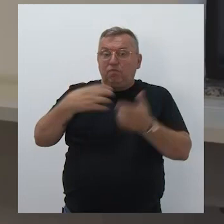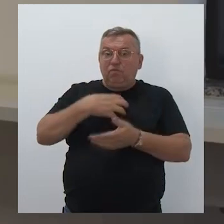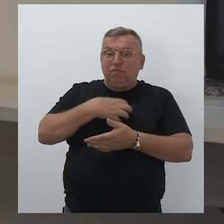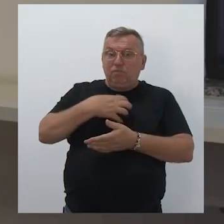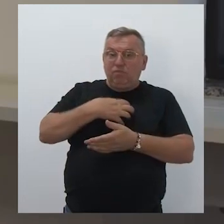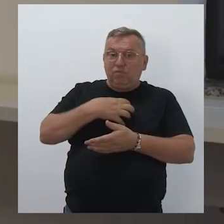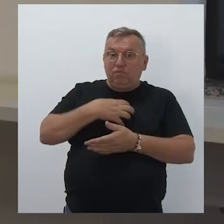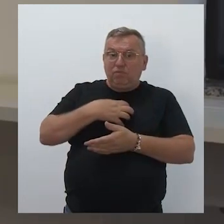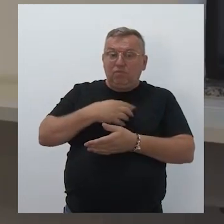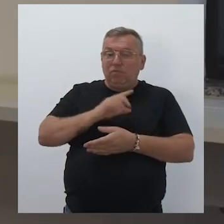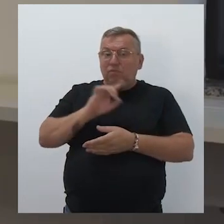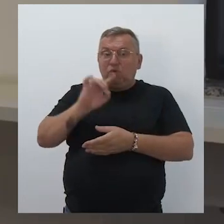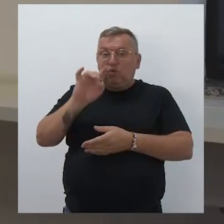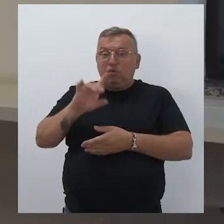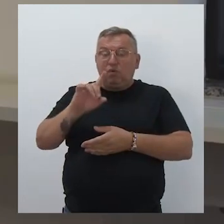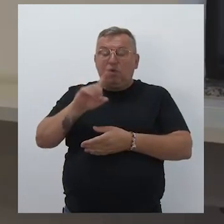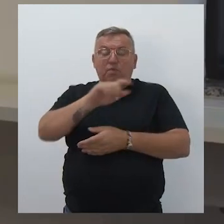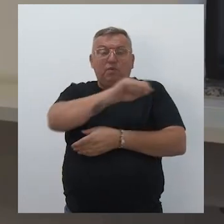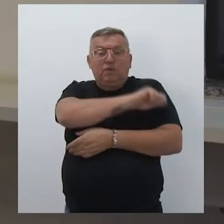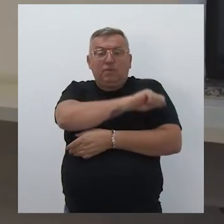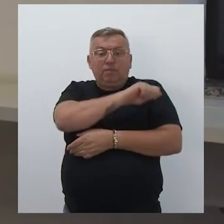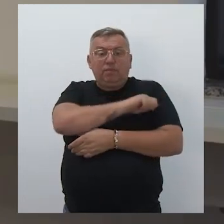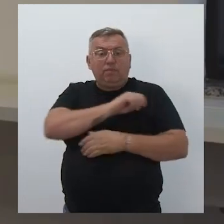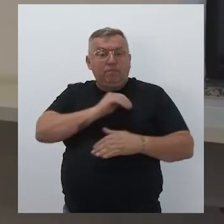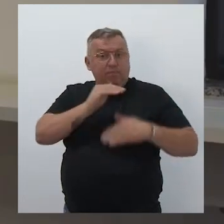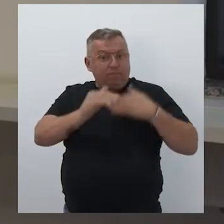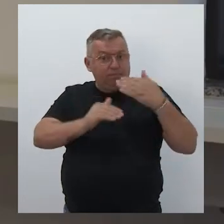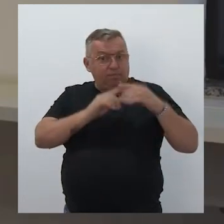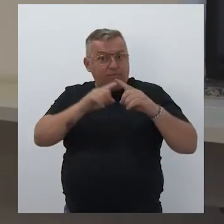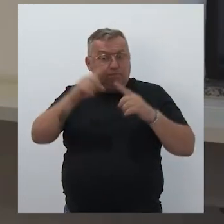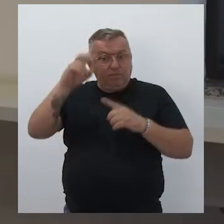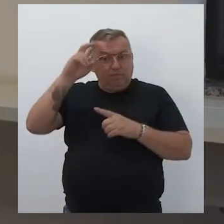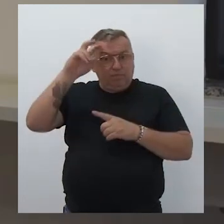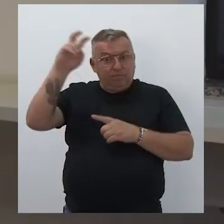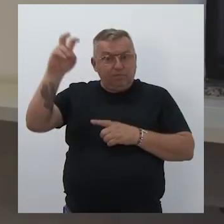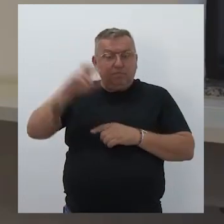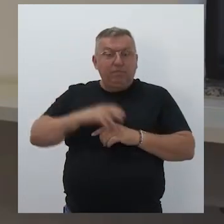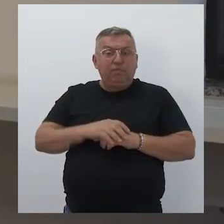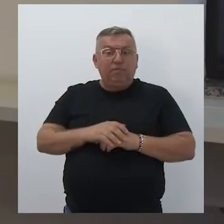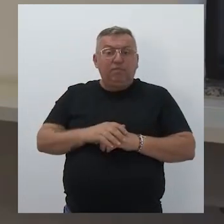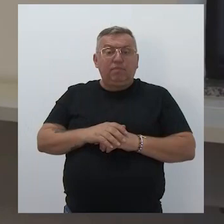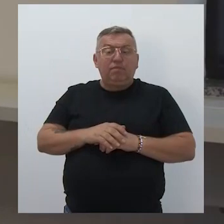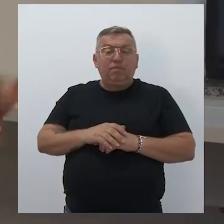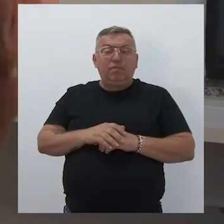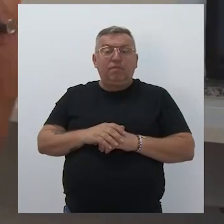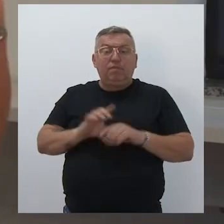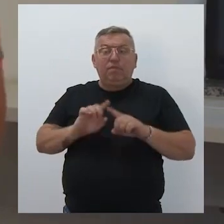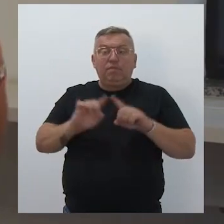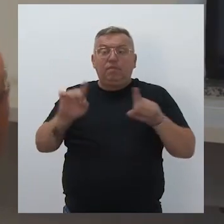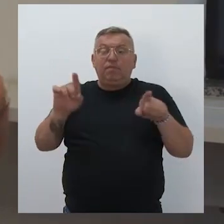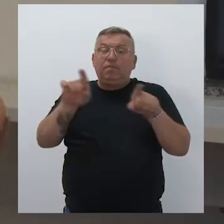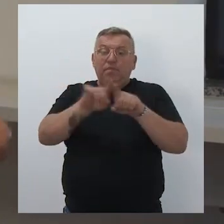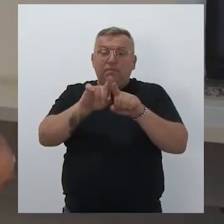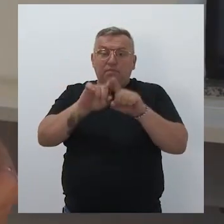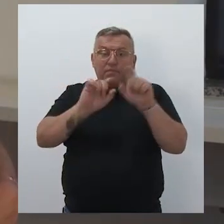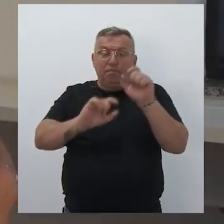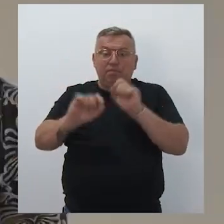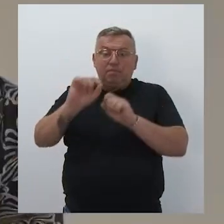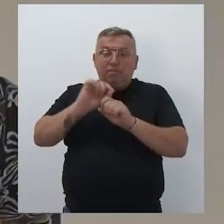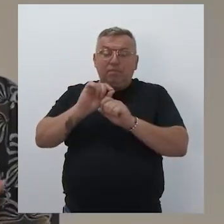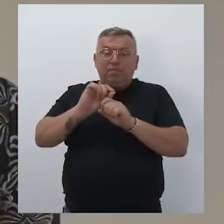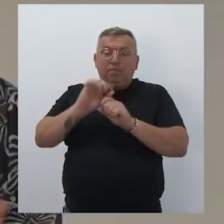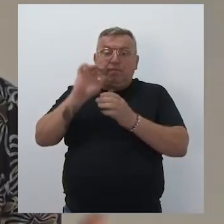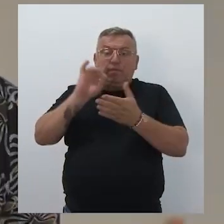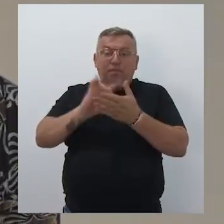condições, não só para os alunos desenvolverem seu intelecto, né, seus conhecimentos acadêmicos, mas